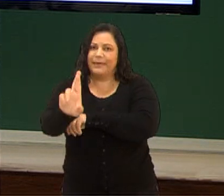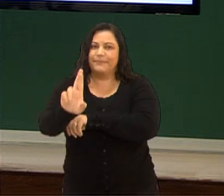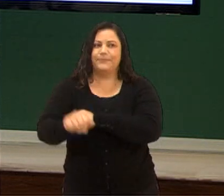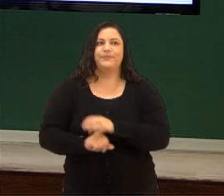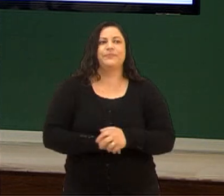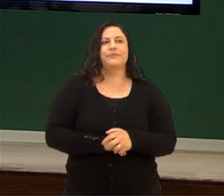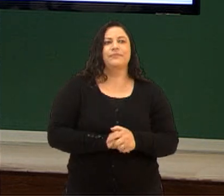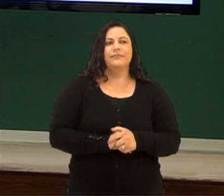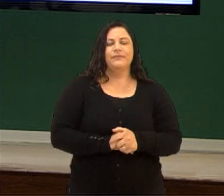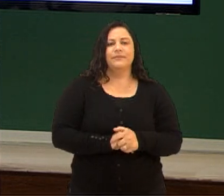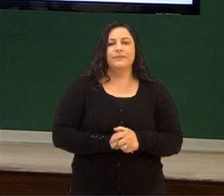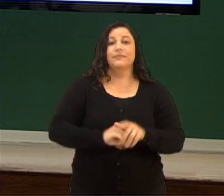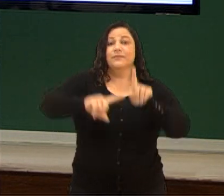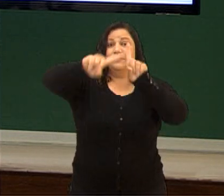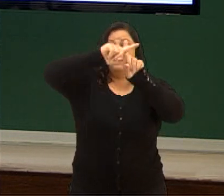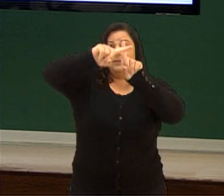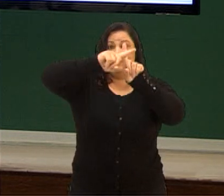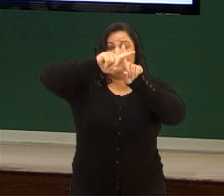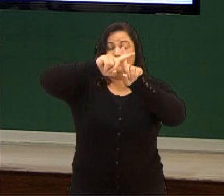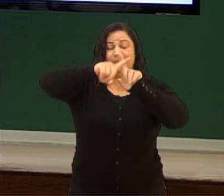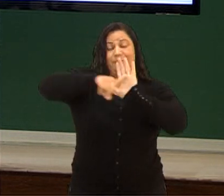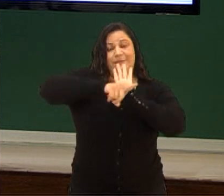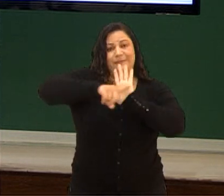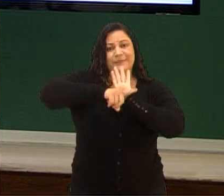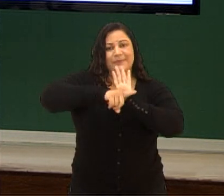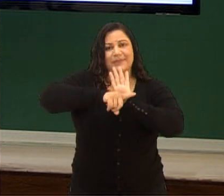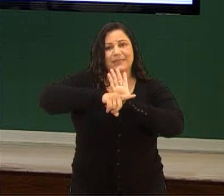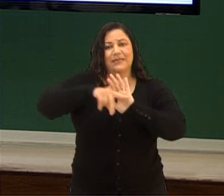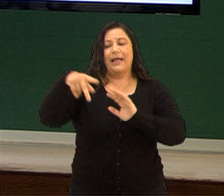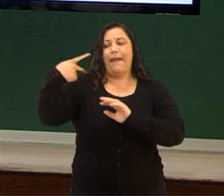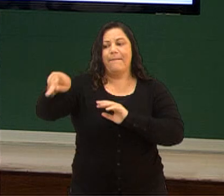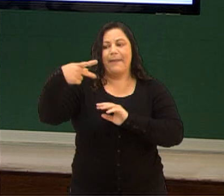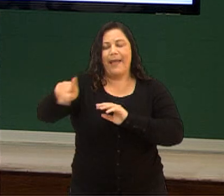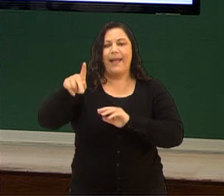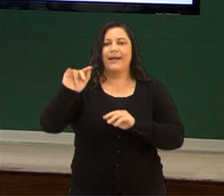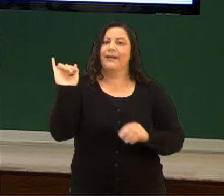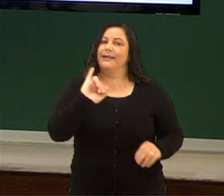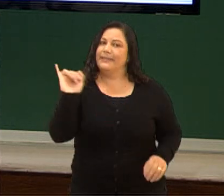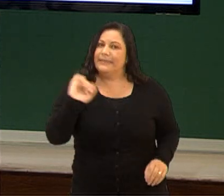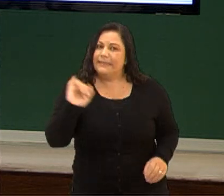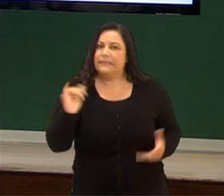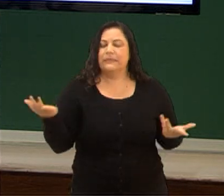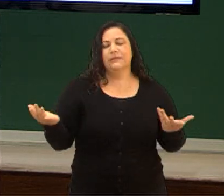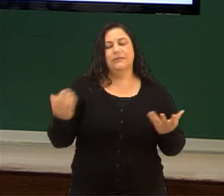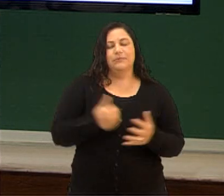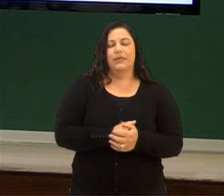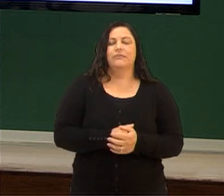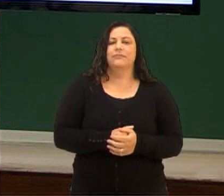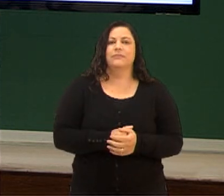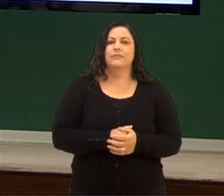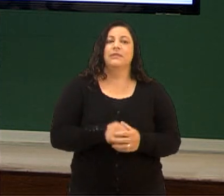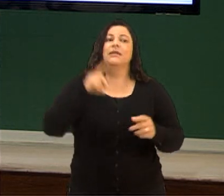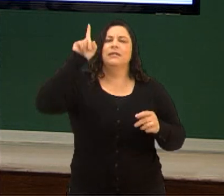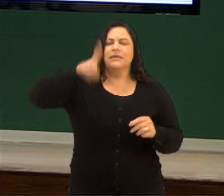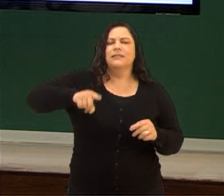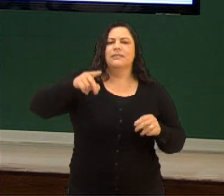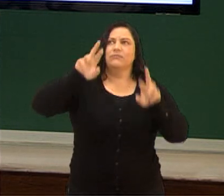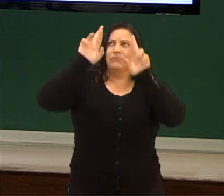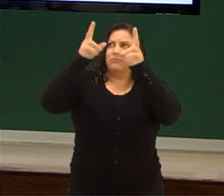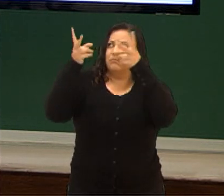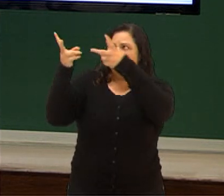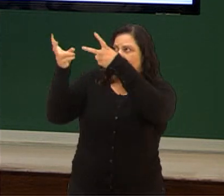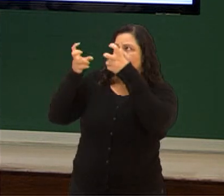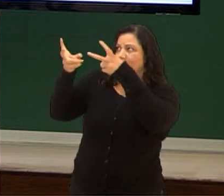par, ímpar. Par, ímpar. Ou seja, esse resultado dá mais 1, esse resultado dá menos